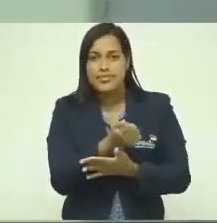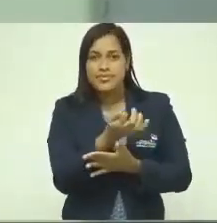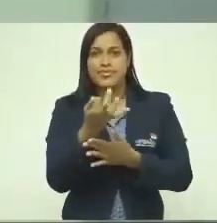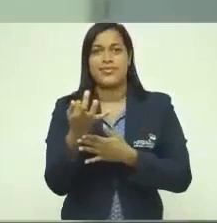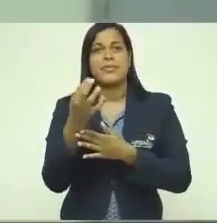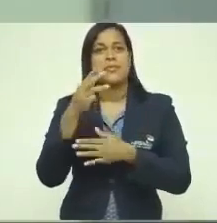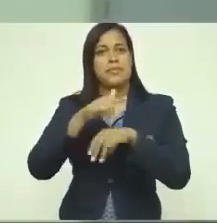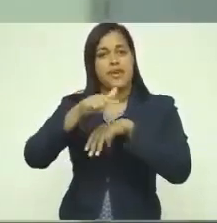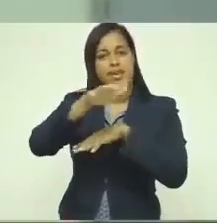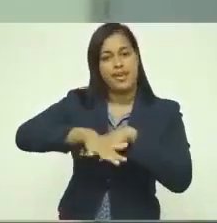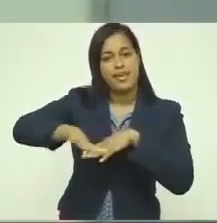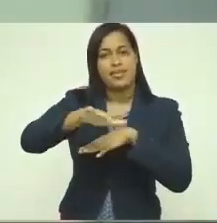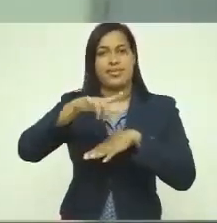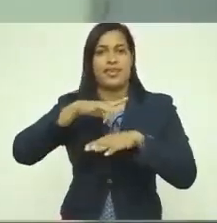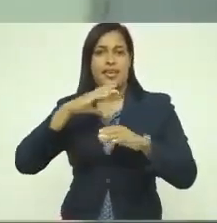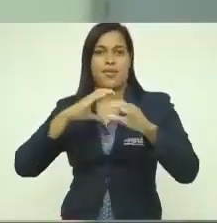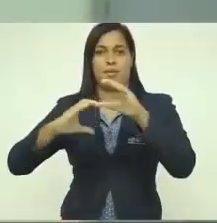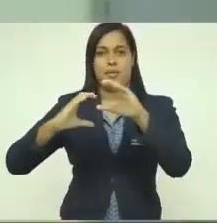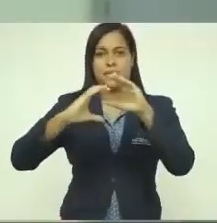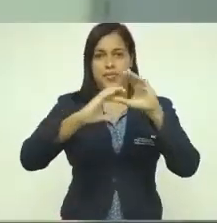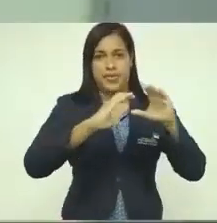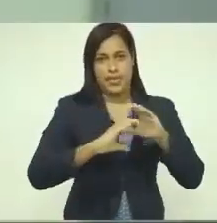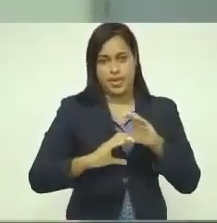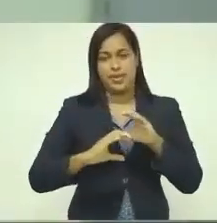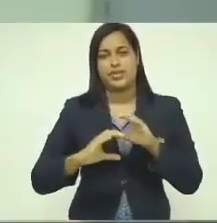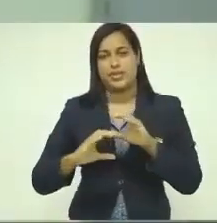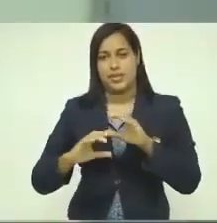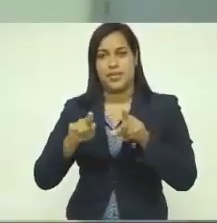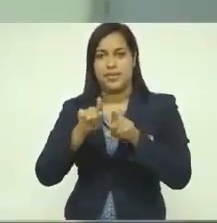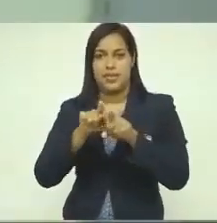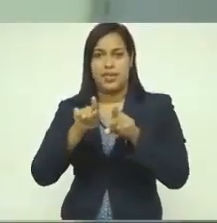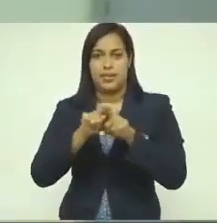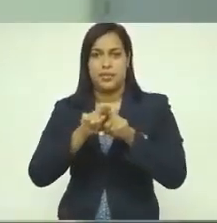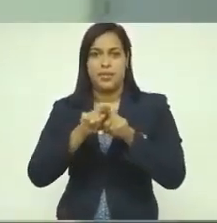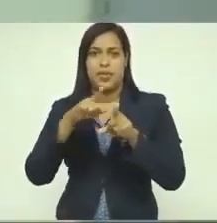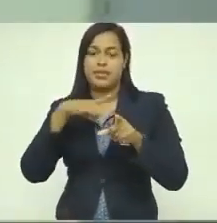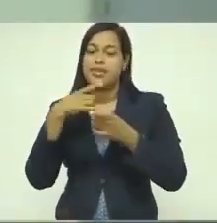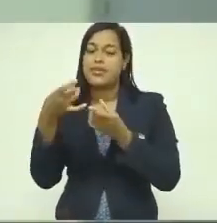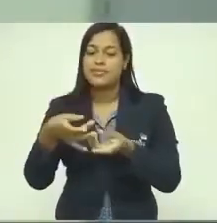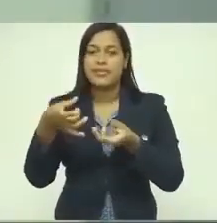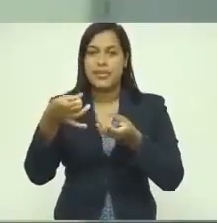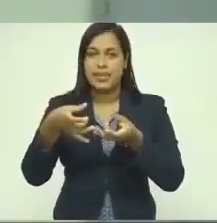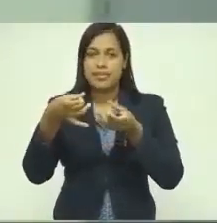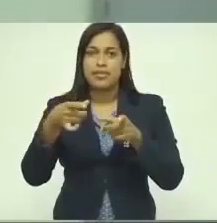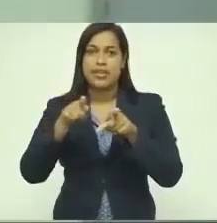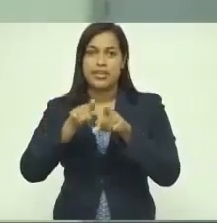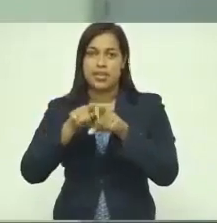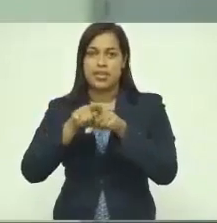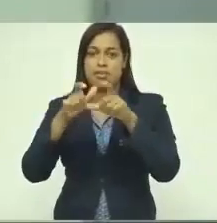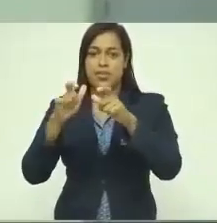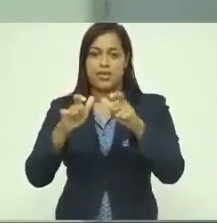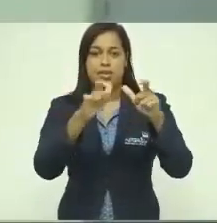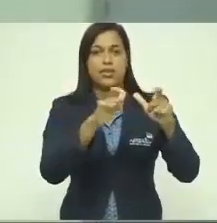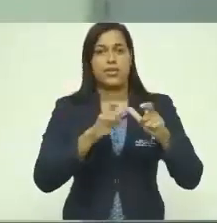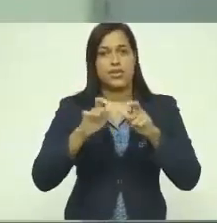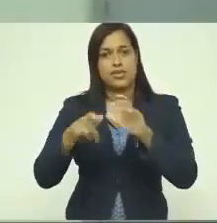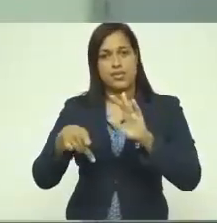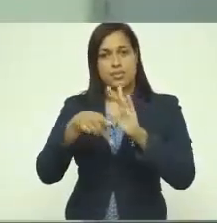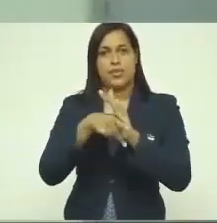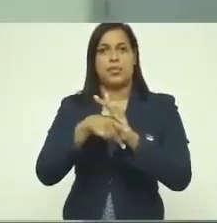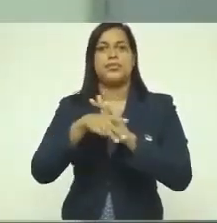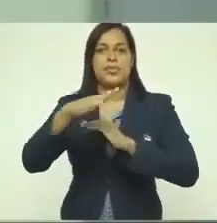a comunicação, no mercado de fatores existe a venda ou a locação desses